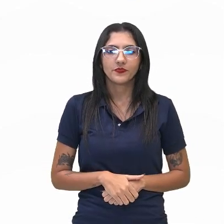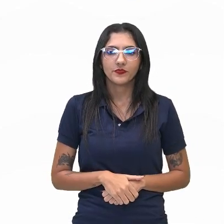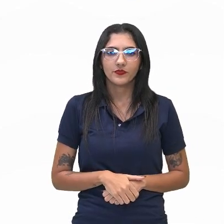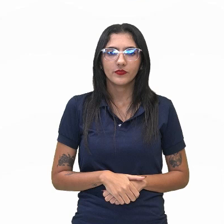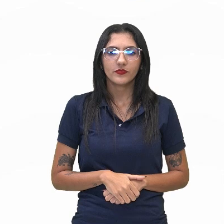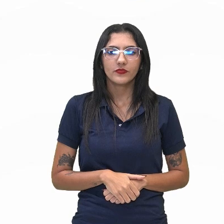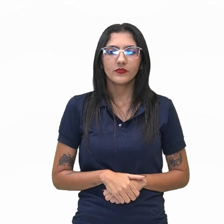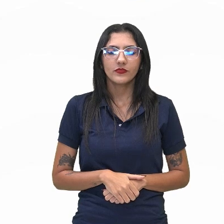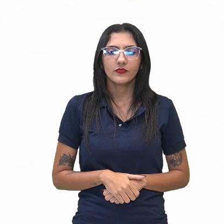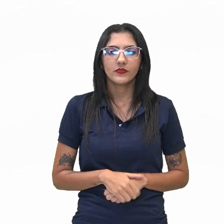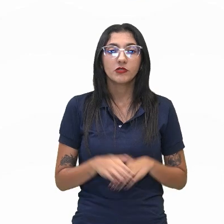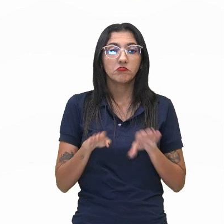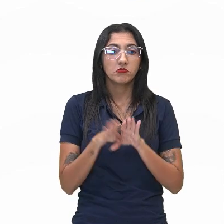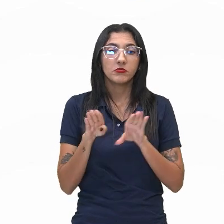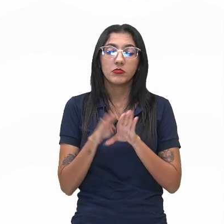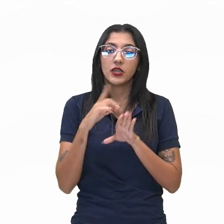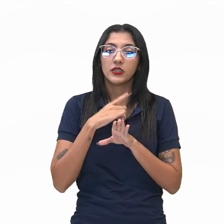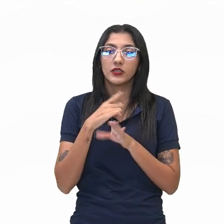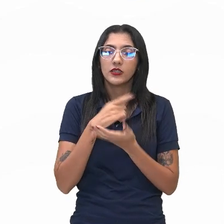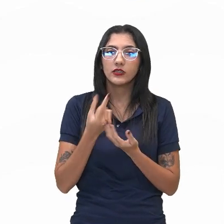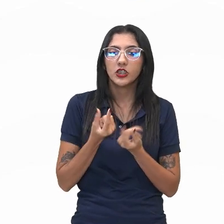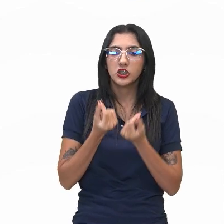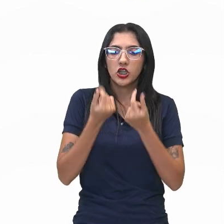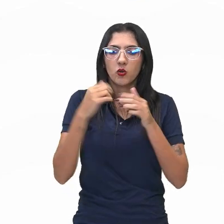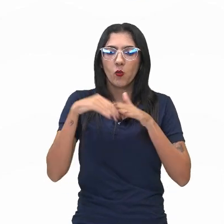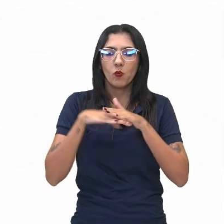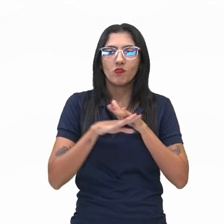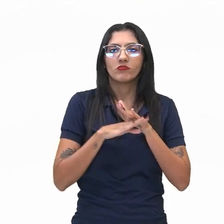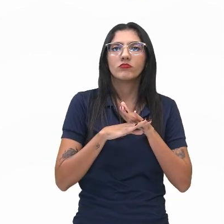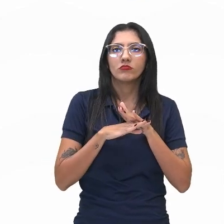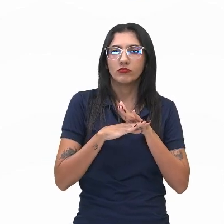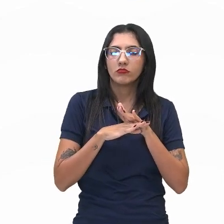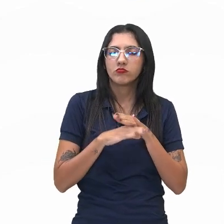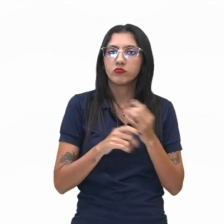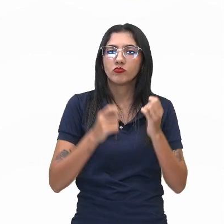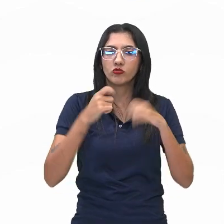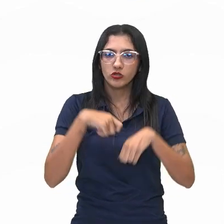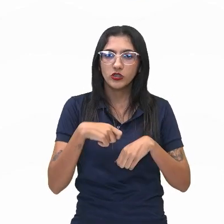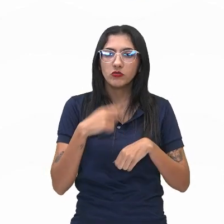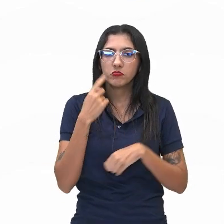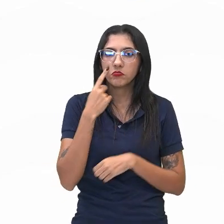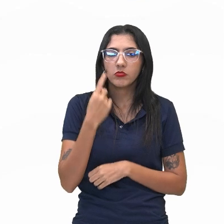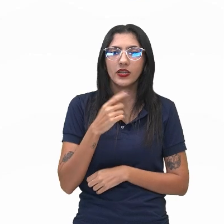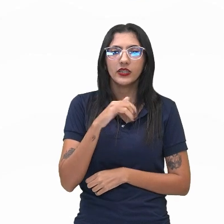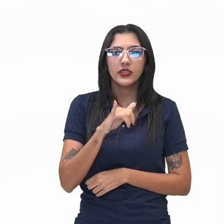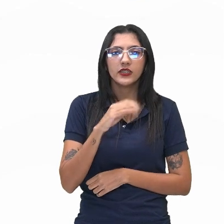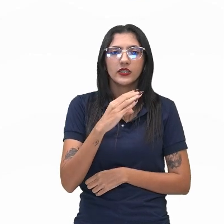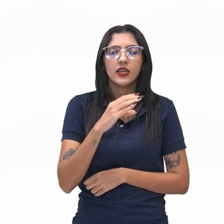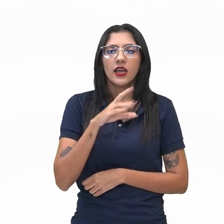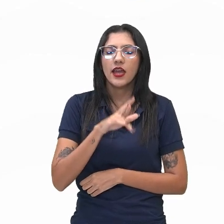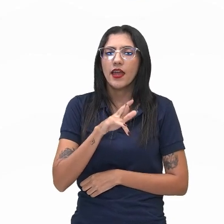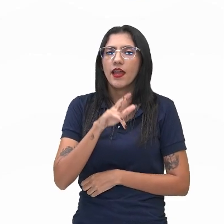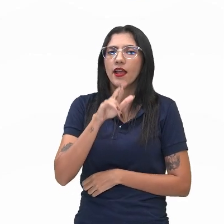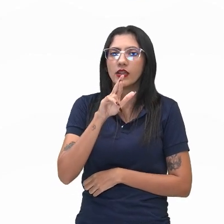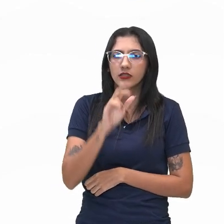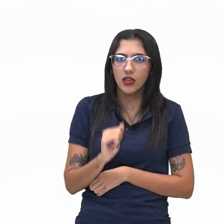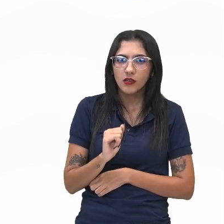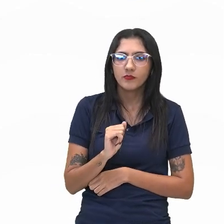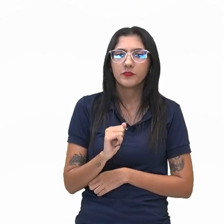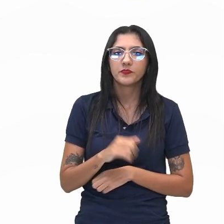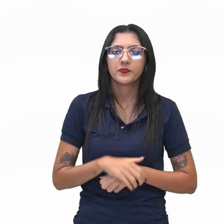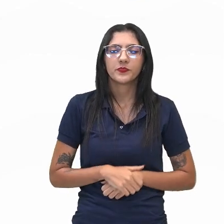ter esse arranjo de reservas de contingente, que vai ter a sigla aí CRA, né? O BRICS,